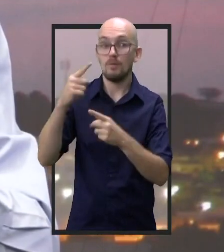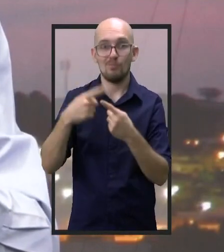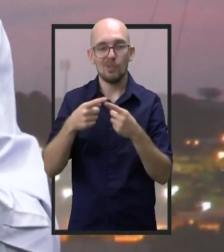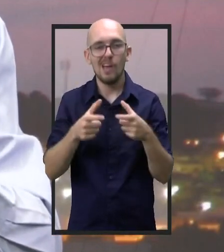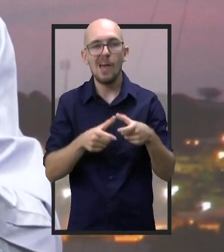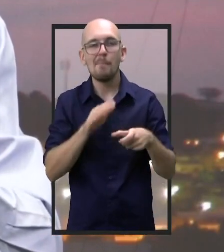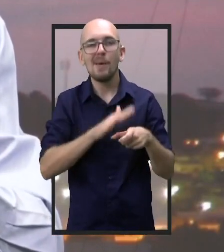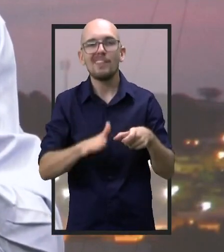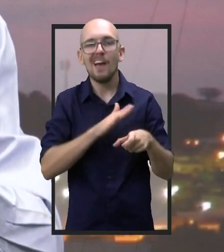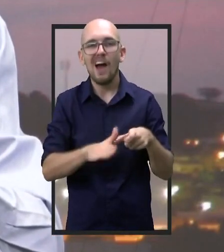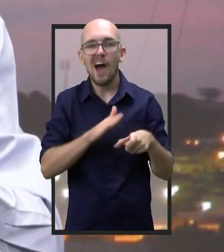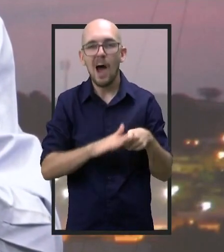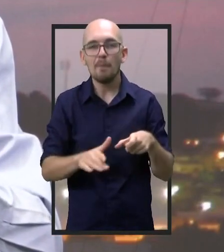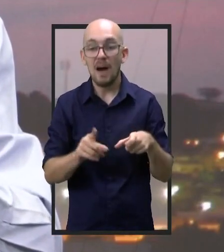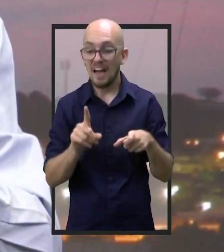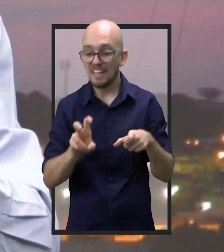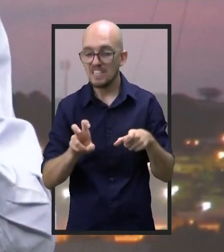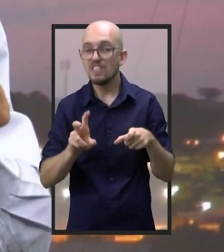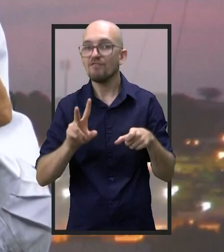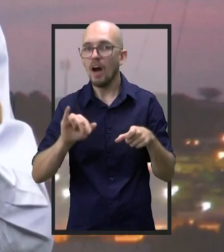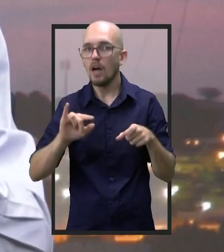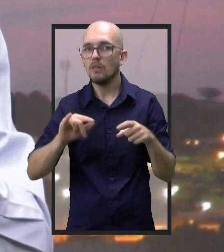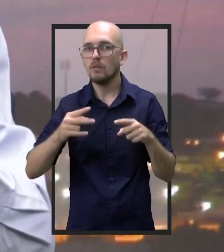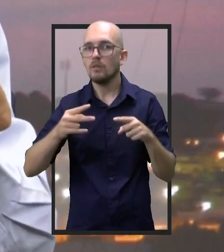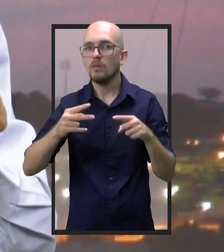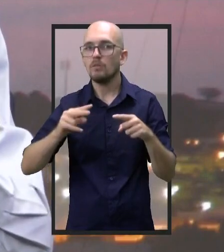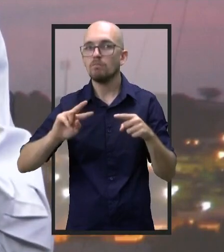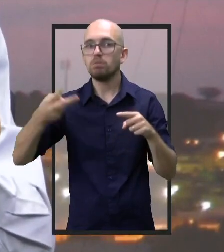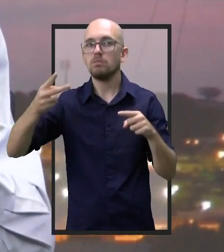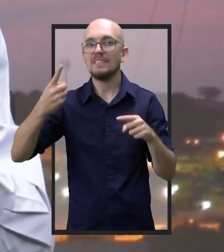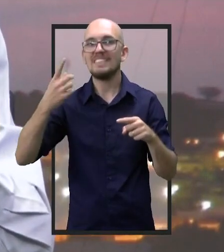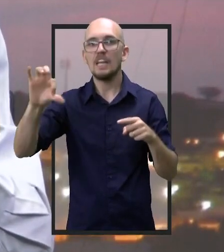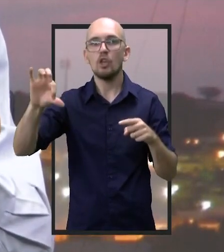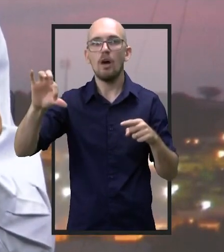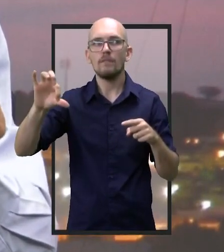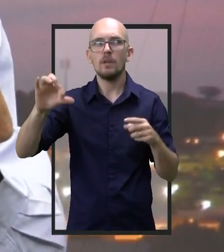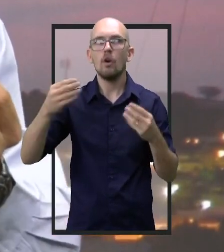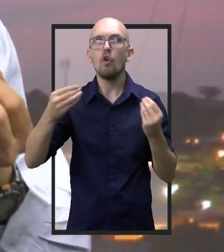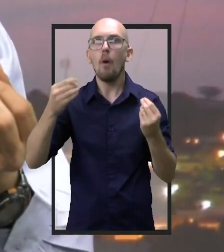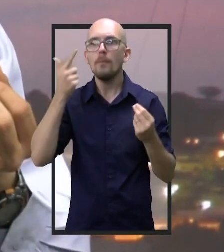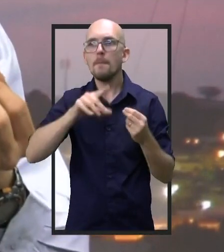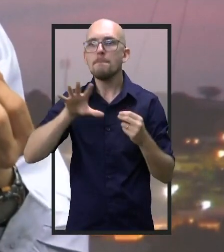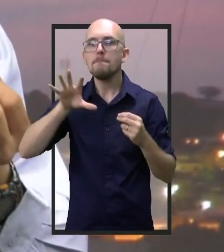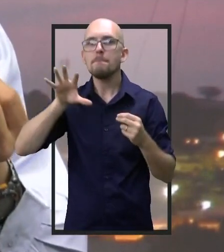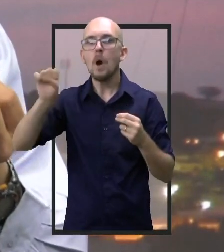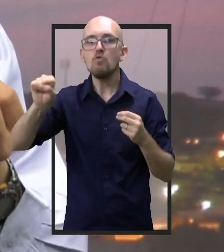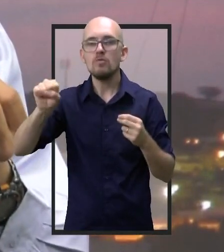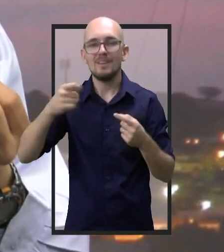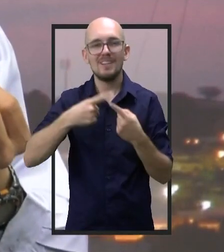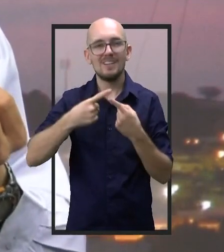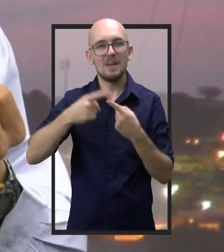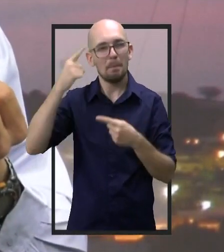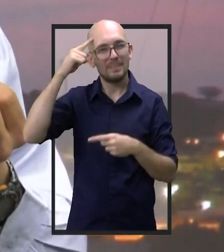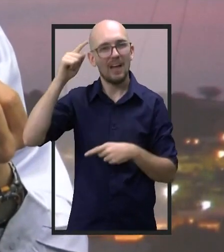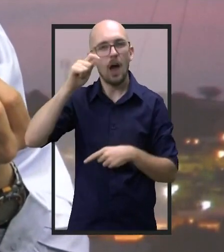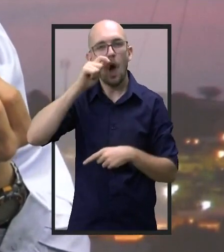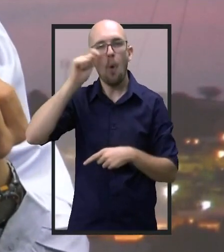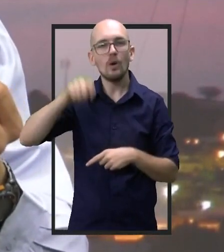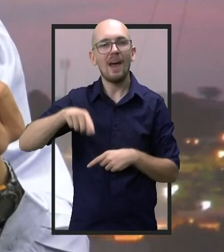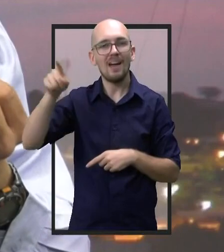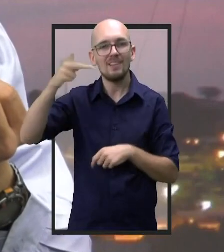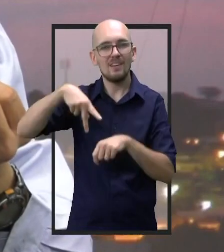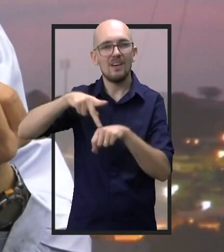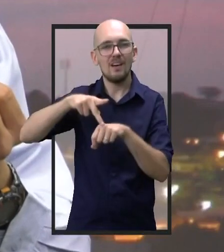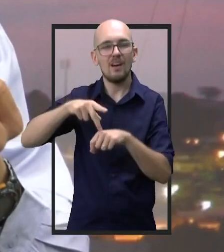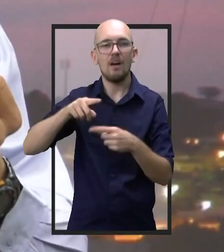beterraba, ela está em 15 e vai para 19. Como que nós vamos ganhar esse mercado? Se a gente pensar na Ucrânia, o que ela pode crescer em